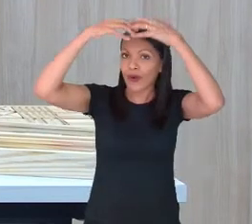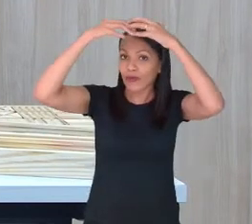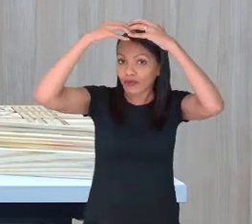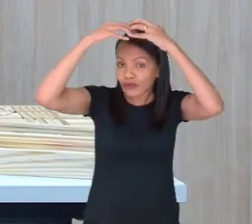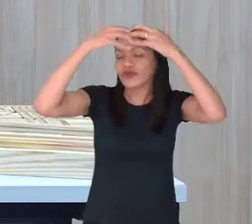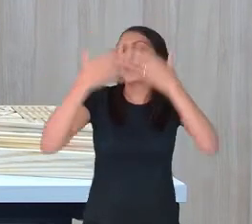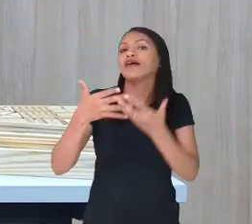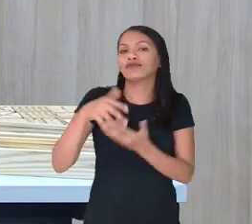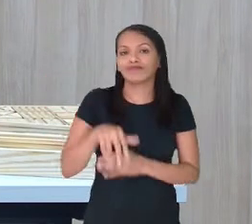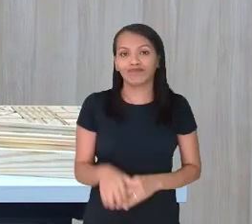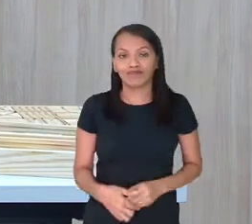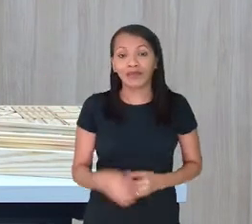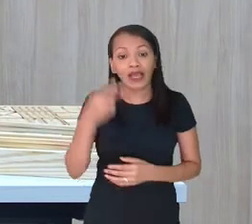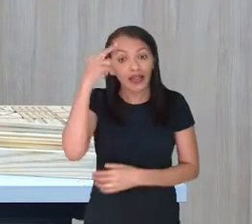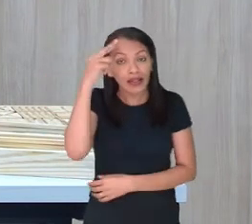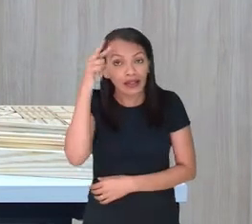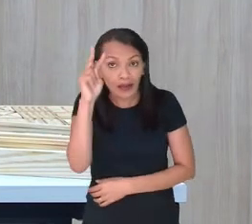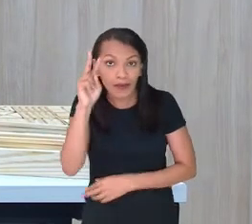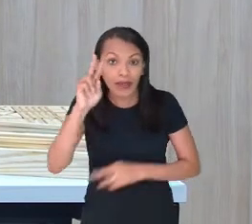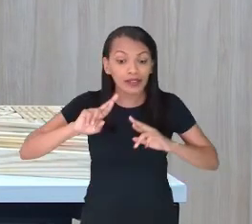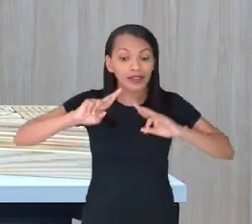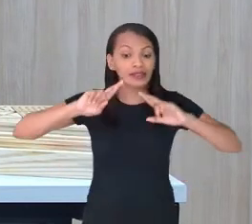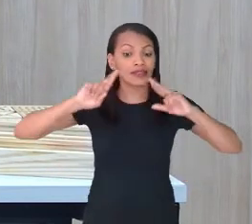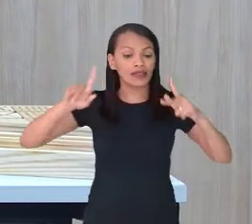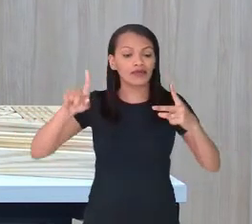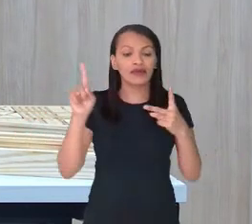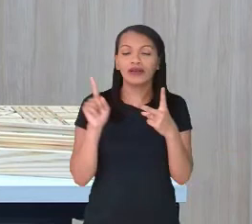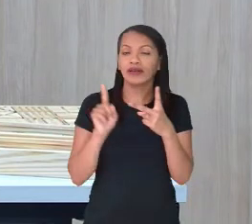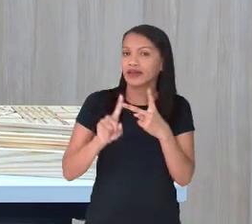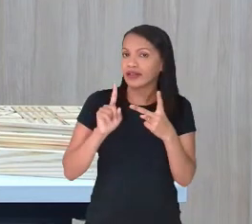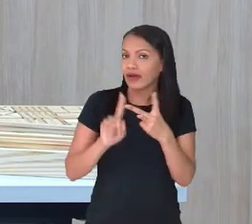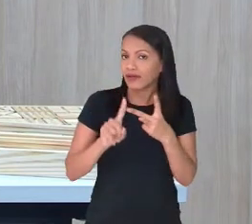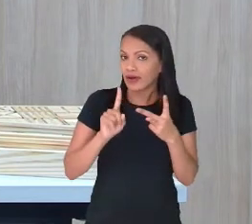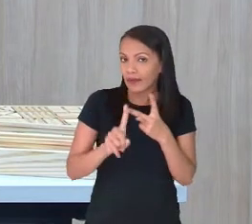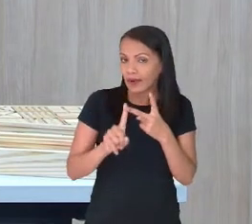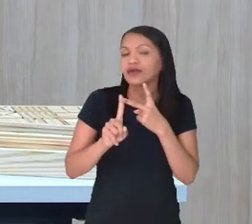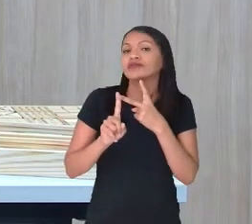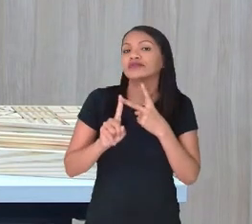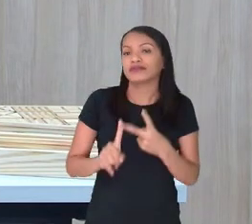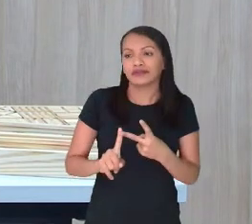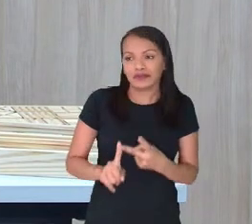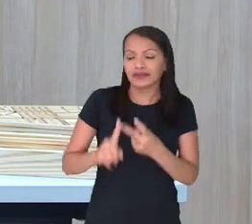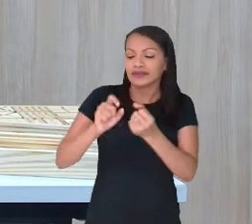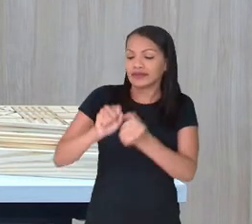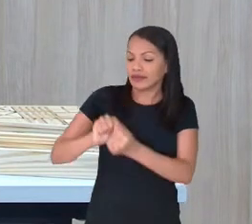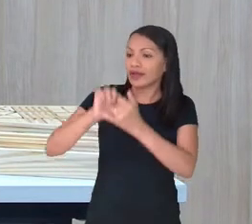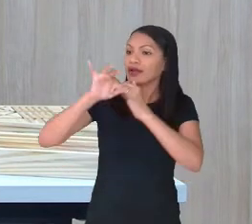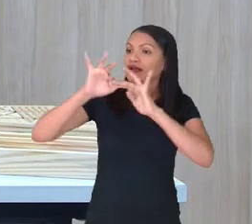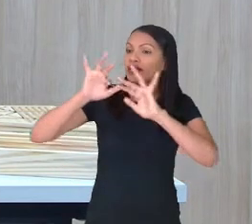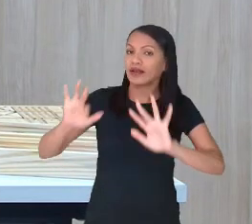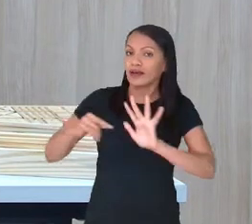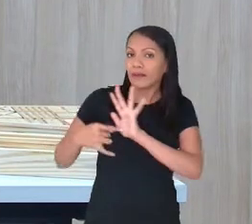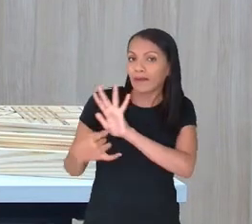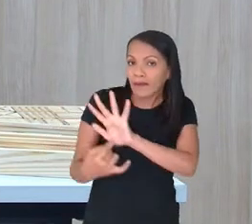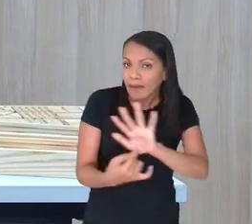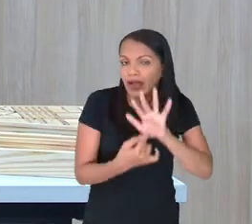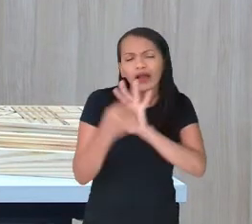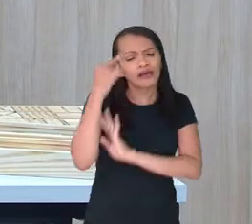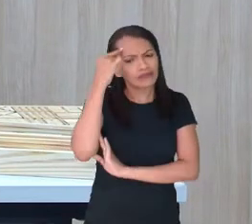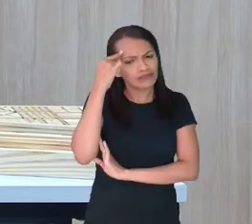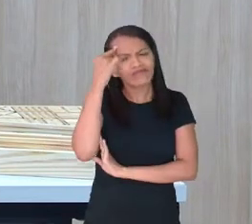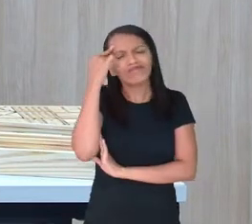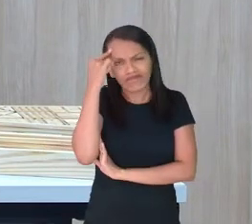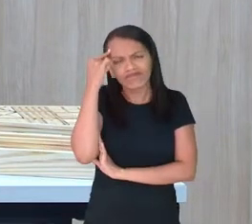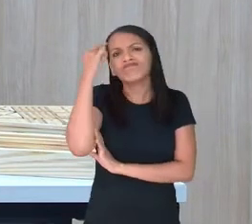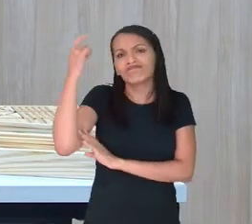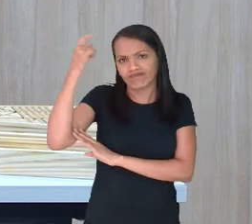esse resgate. Diferente da memória explícita, que aí é uma memória consciente, onde